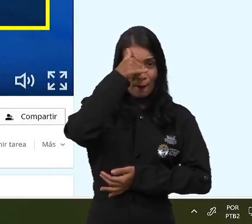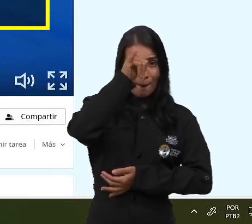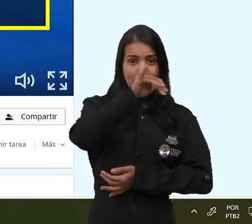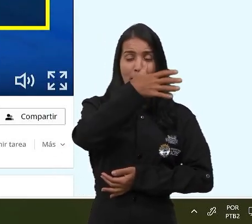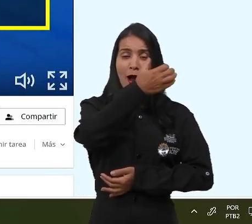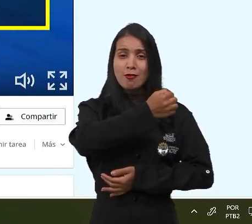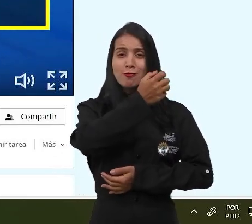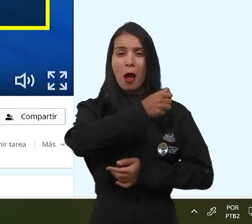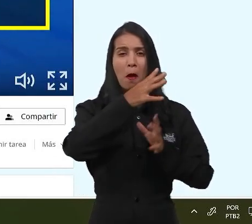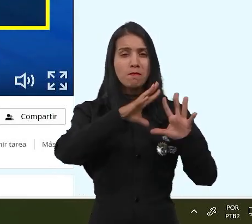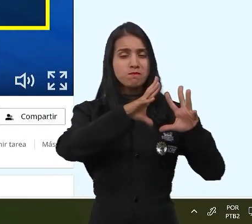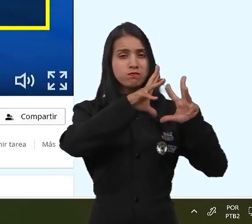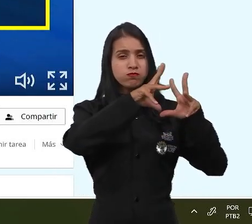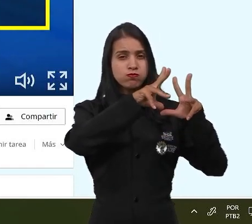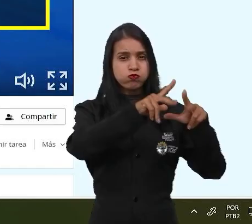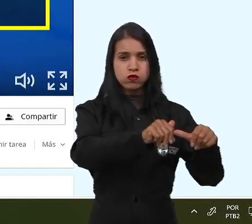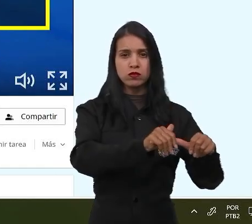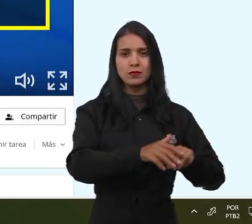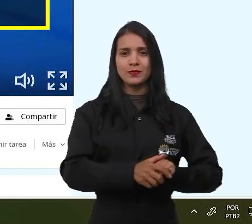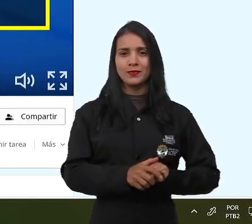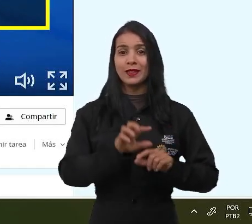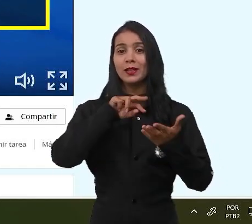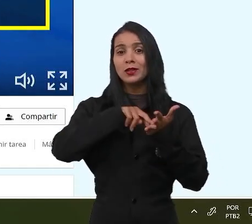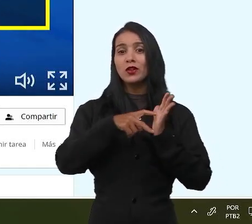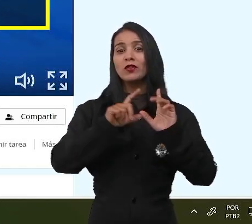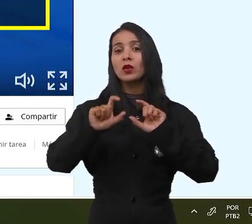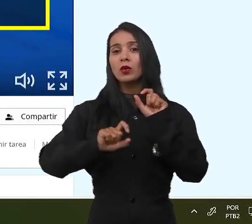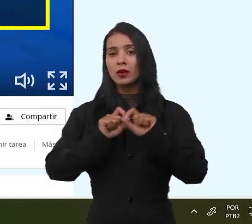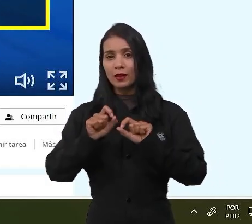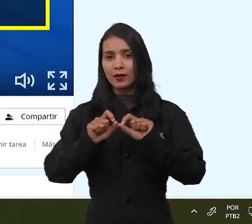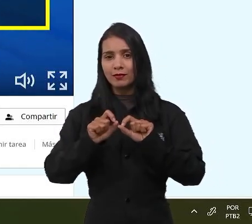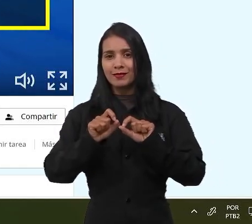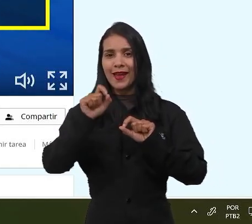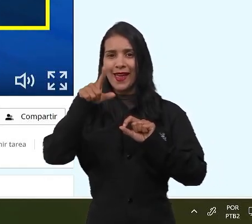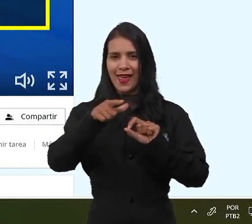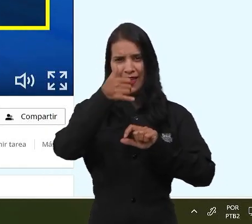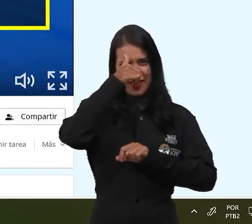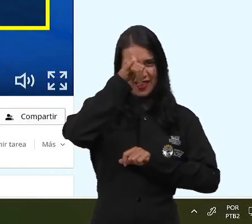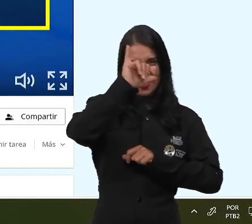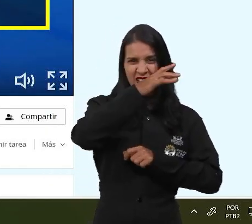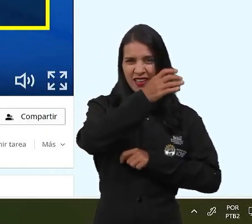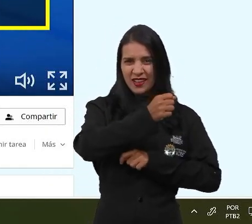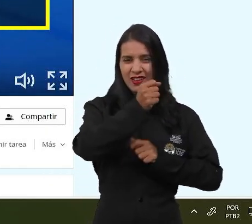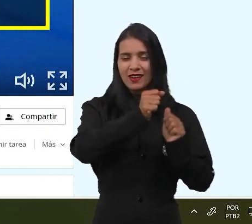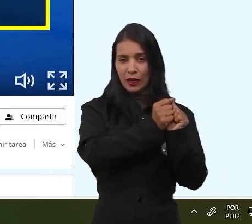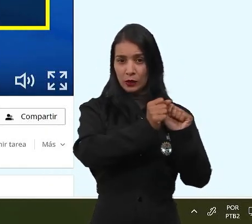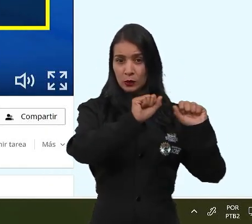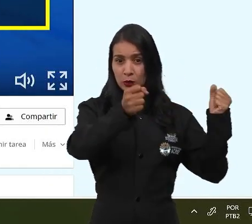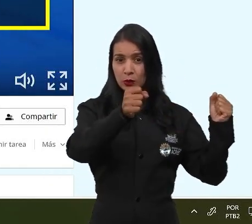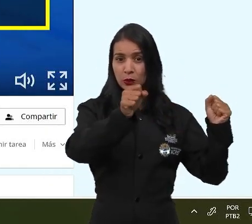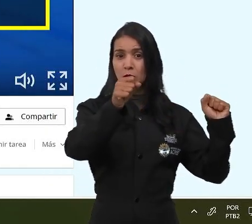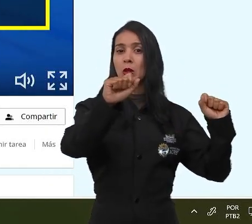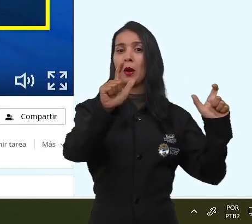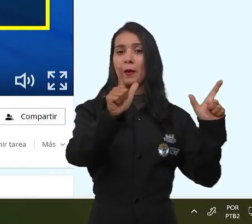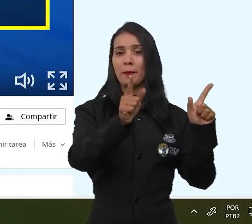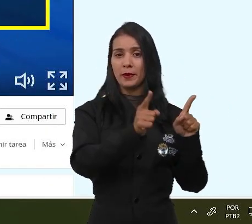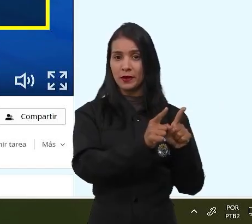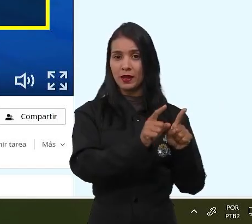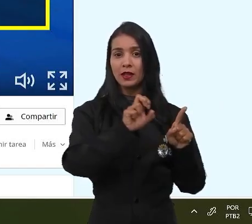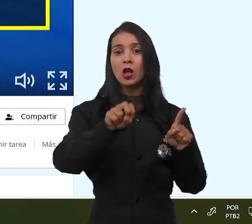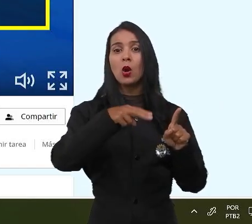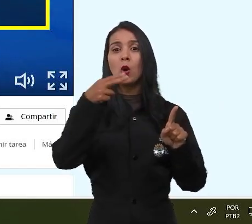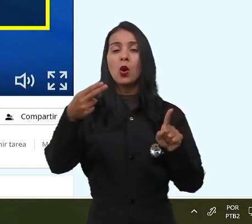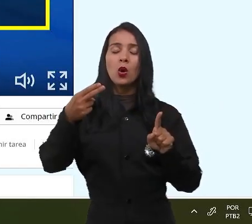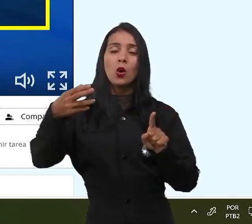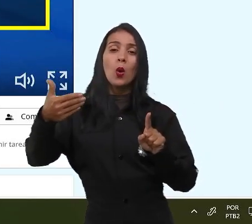uma vaca completa. Quer dizer o quê? Que a vaca é muito grande, que a vaca é pequena ou que tem